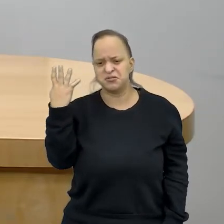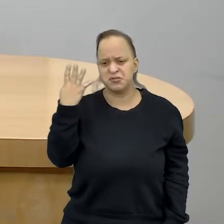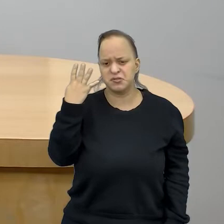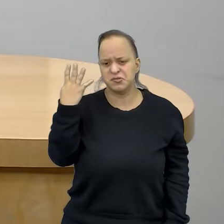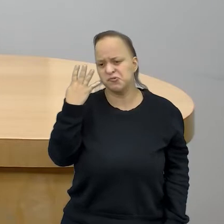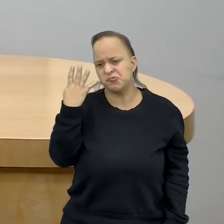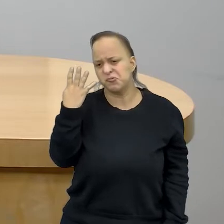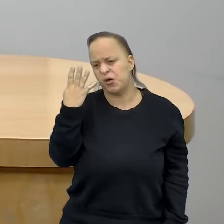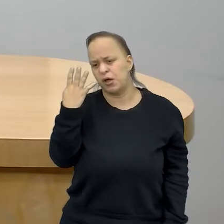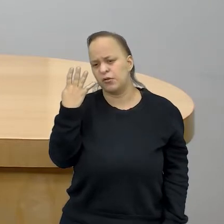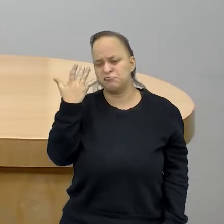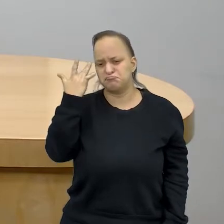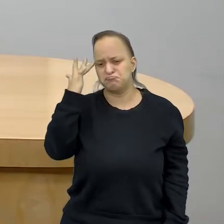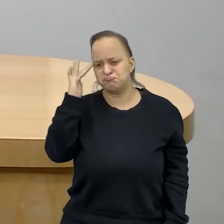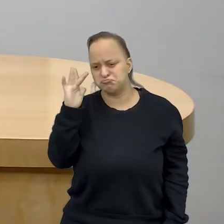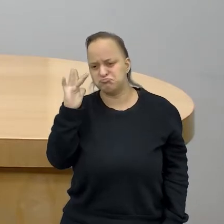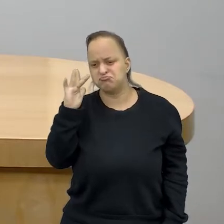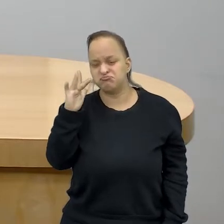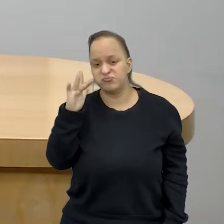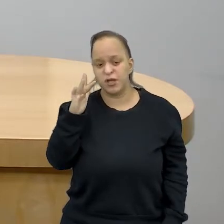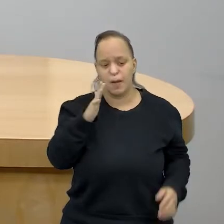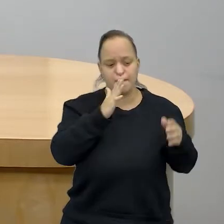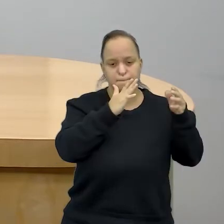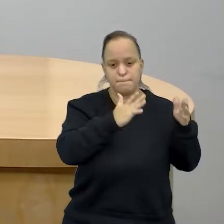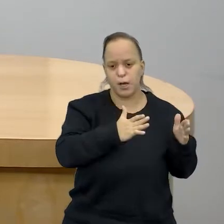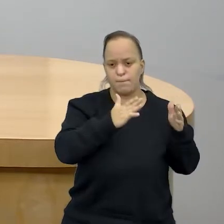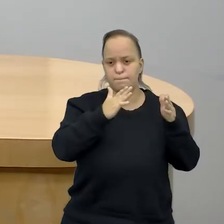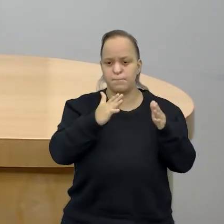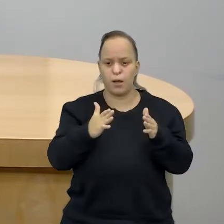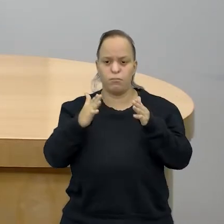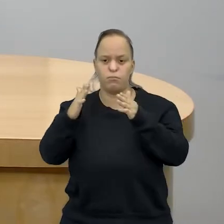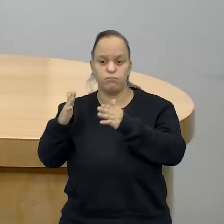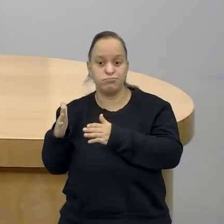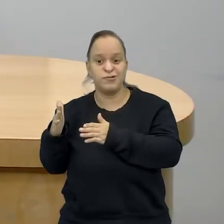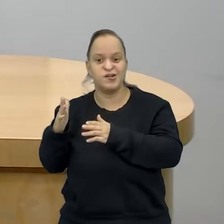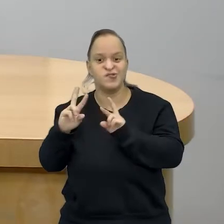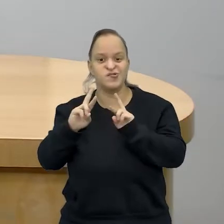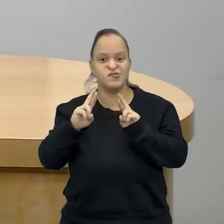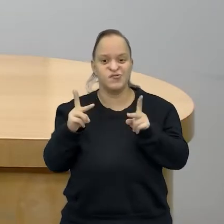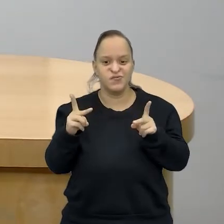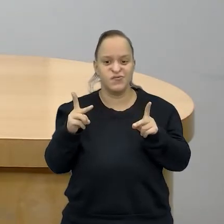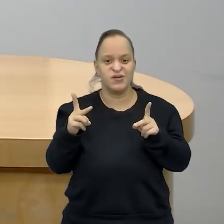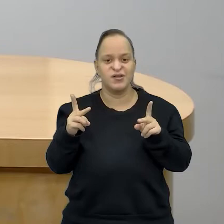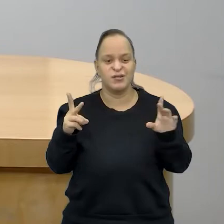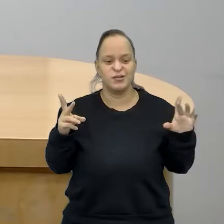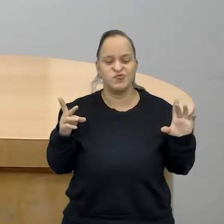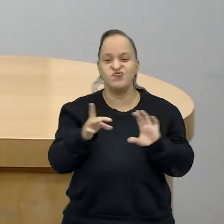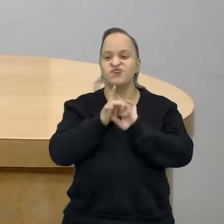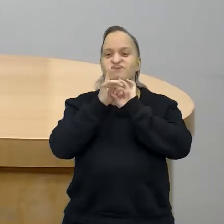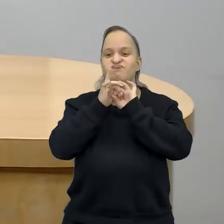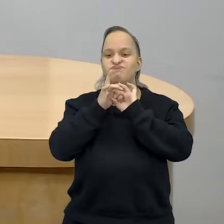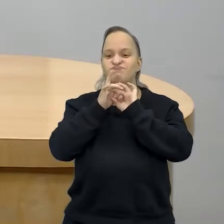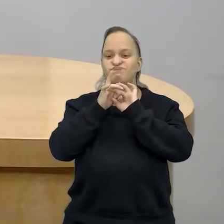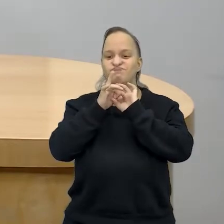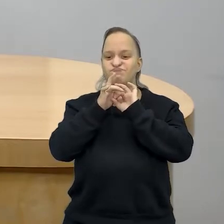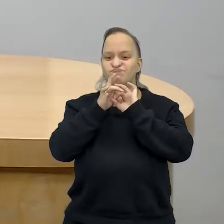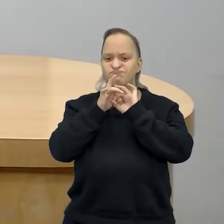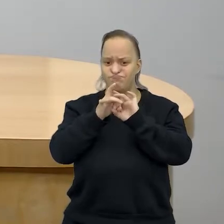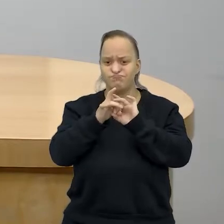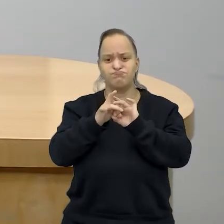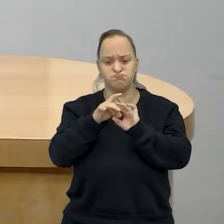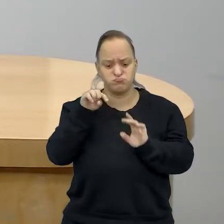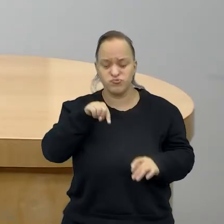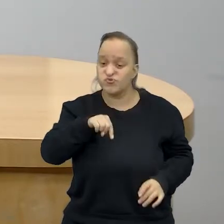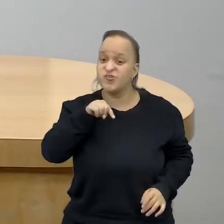containers, cada container foi um módulo, e aí ele juntou tudo e fez uma casa